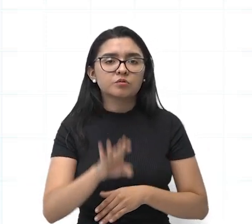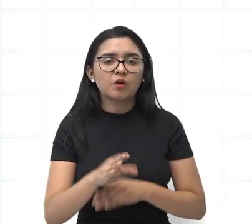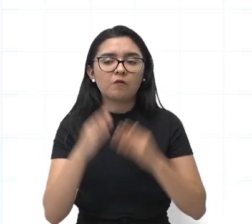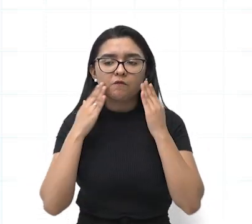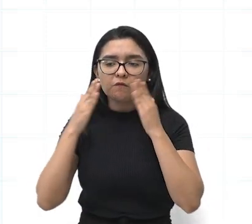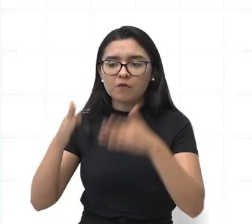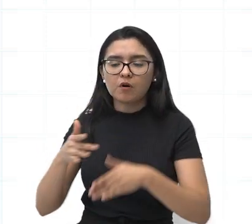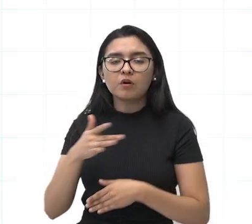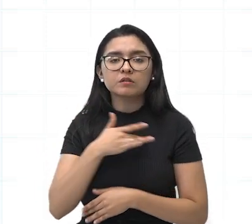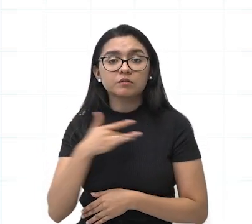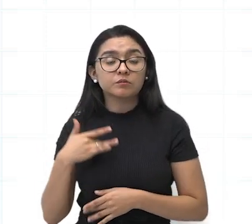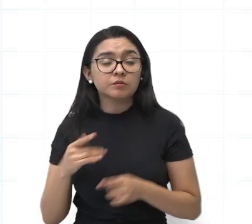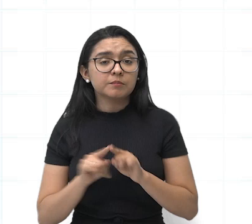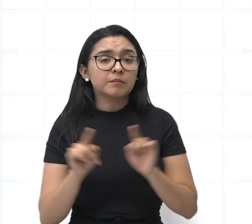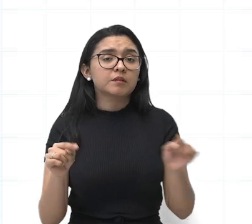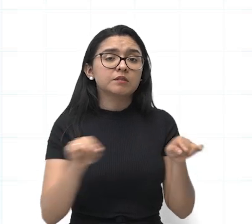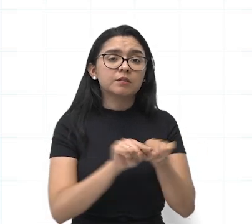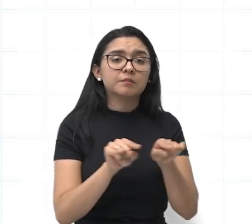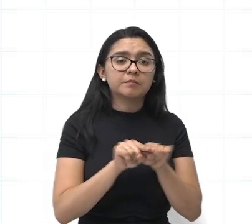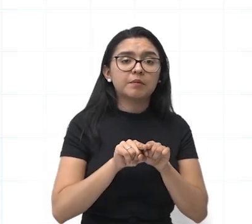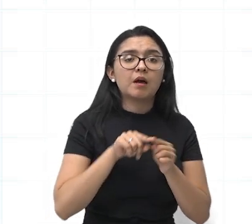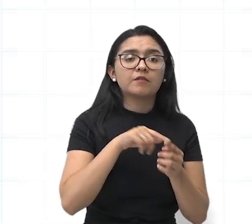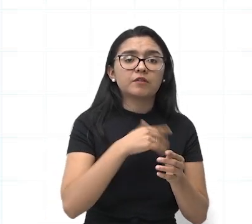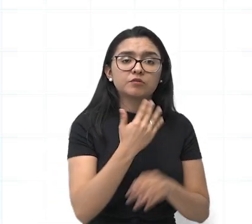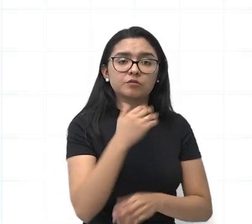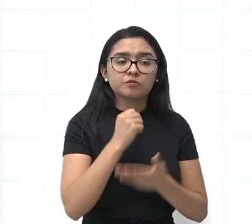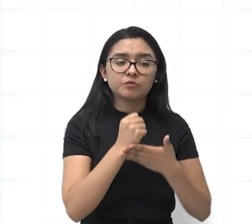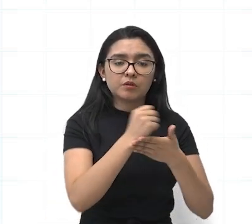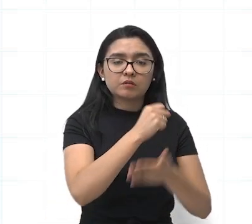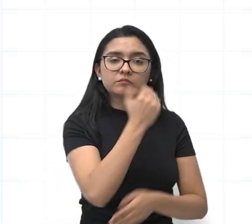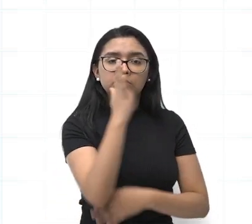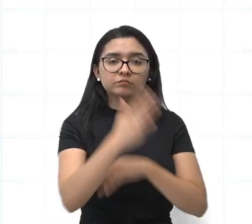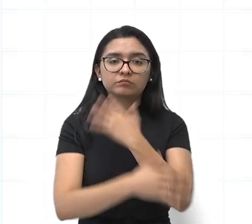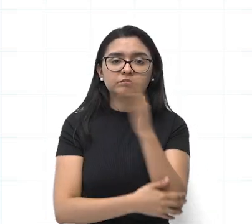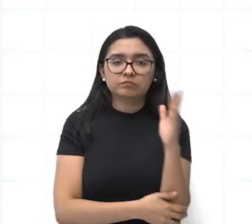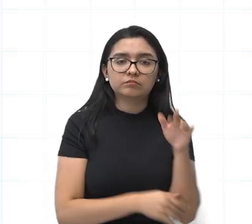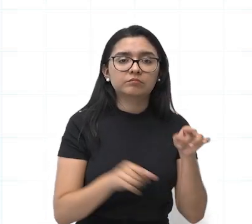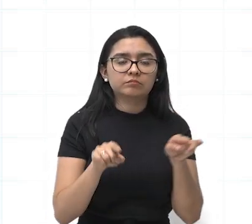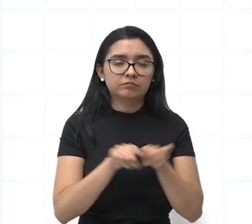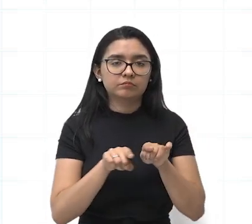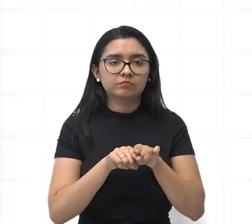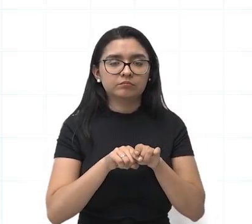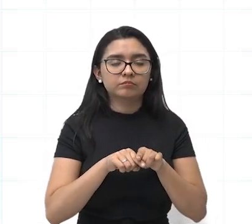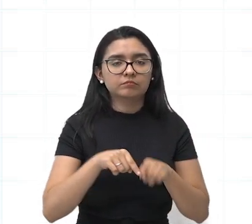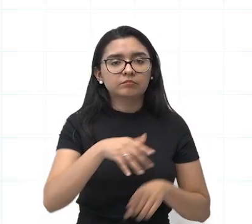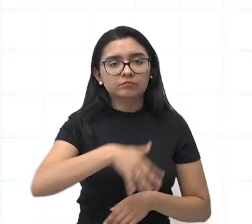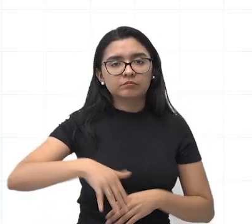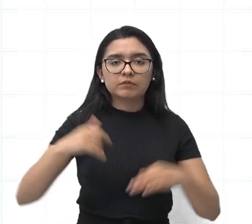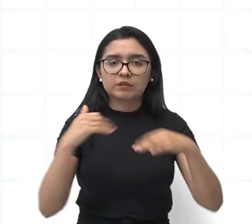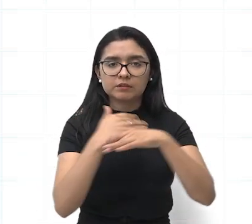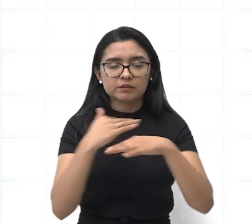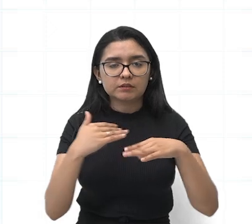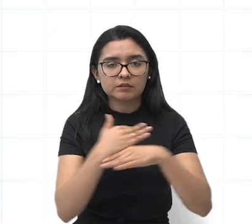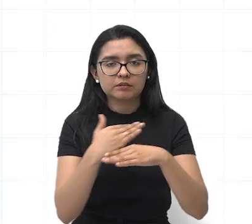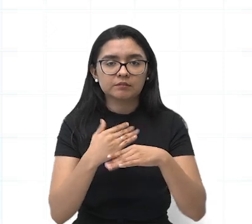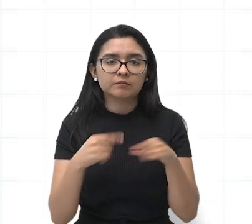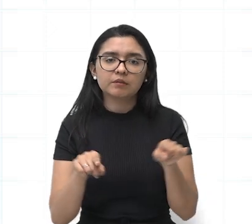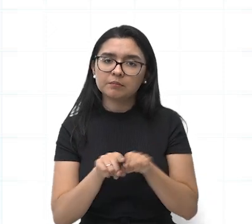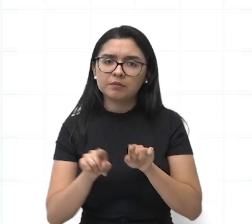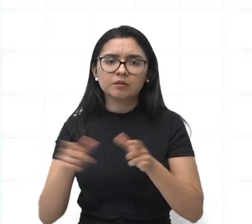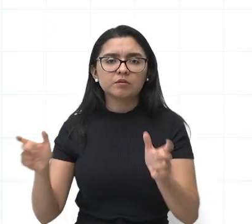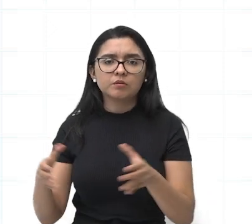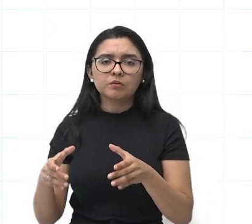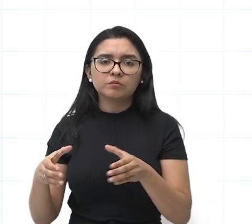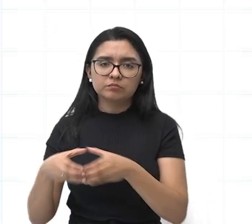da saúde, mas também o meio ambiente e a nossa locomoção aí nas grandes cidades e nas cidades